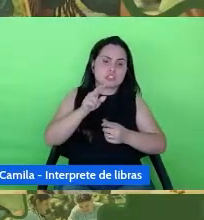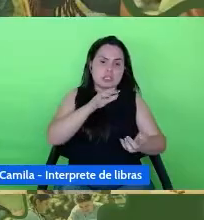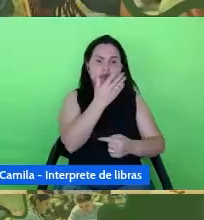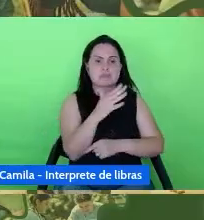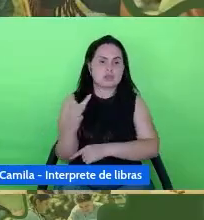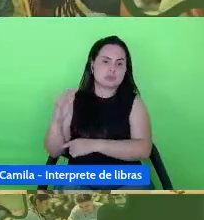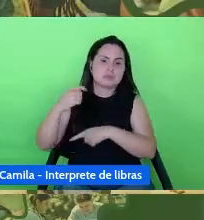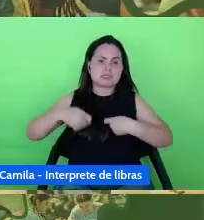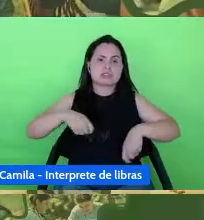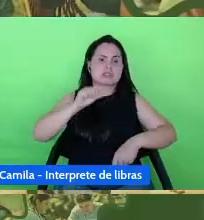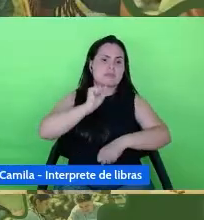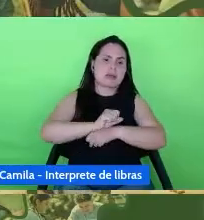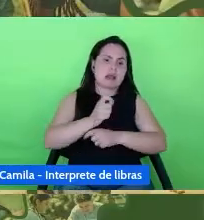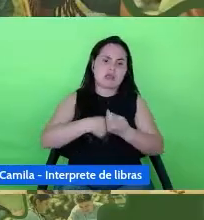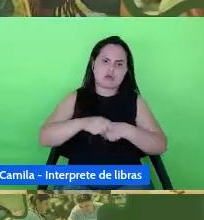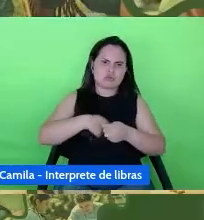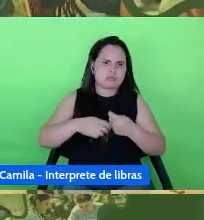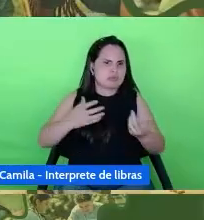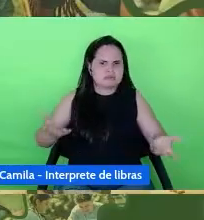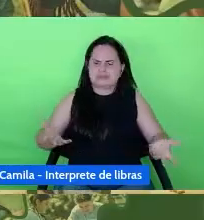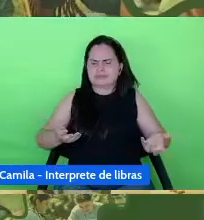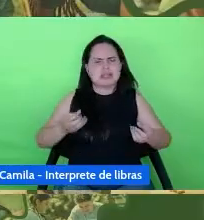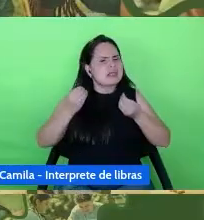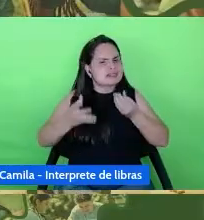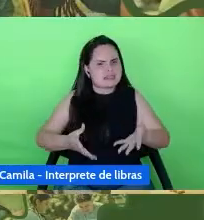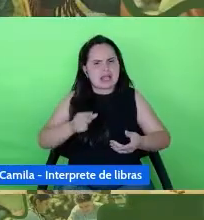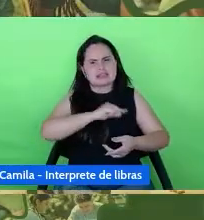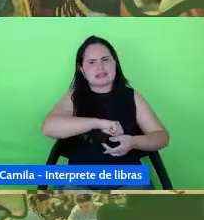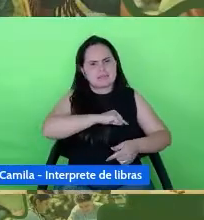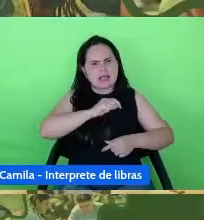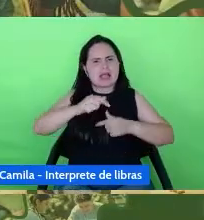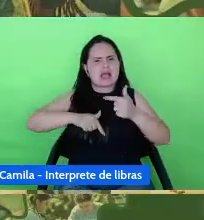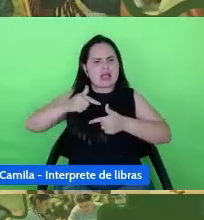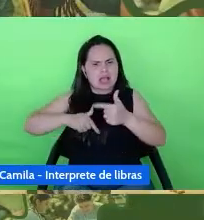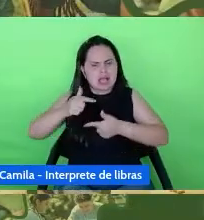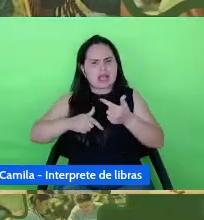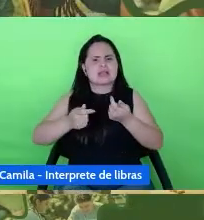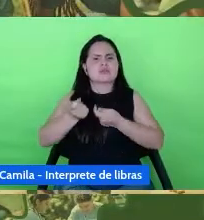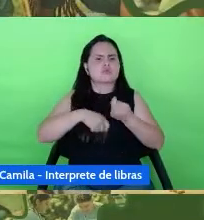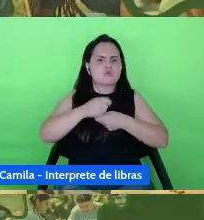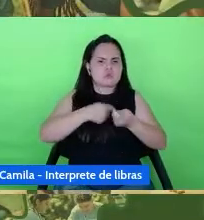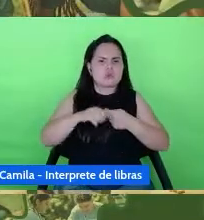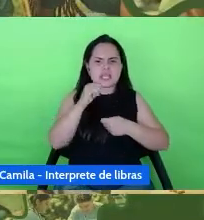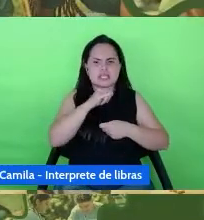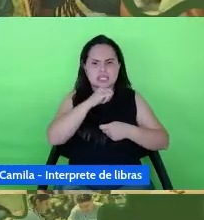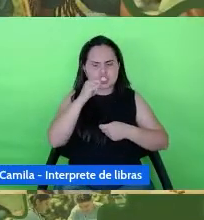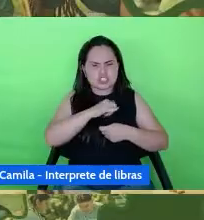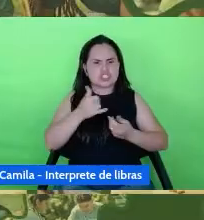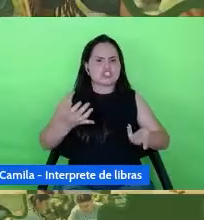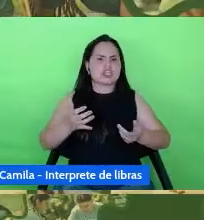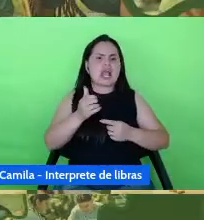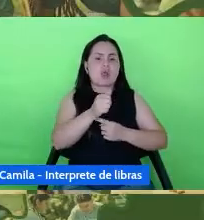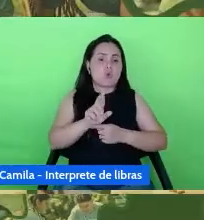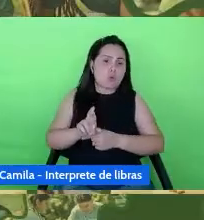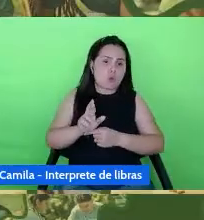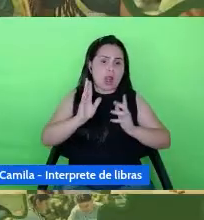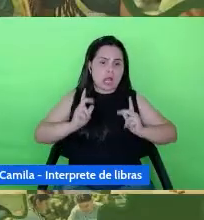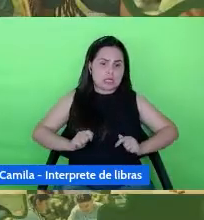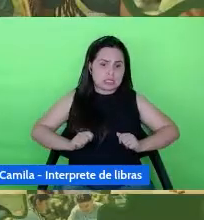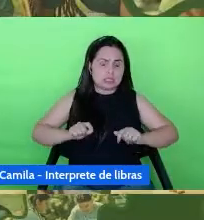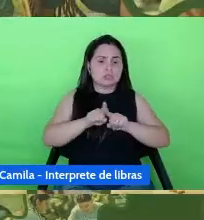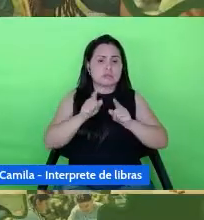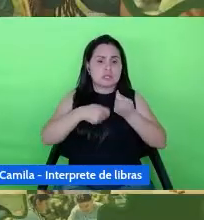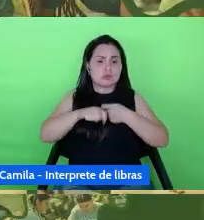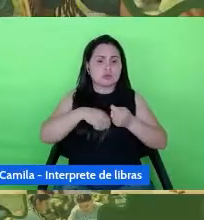paralisar a economia. Eu posso gerar muito trabalho, renda e emprego com energias renováveis, com purificação de água, com a chamada economia